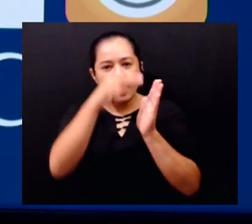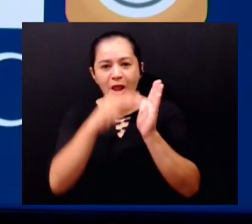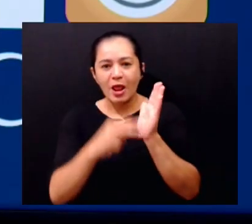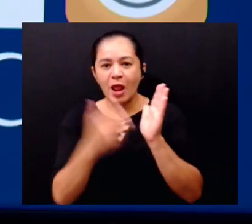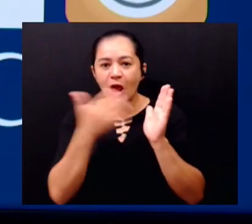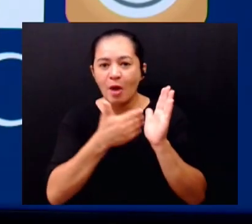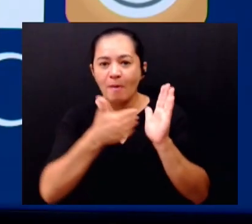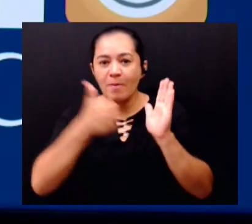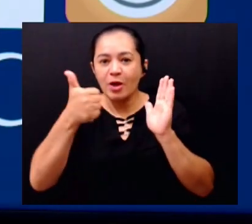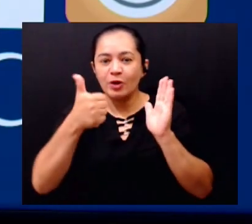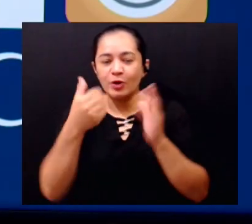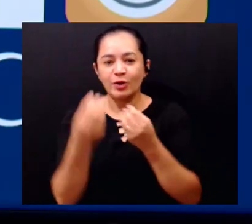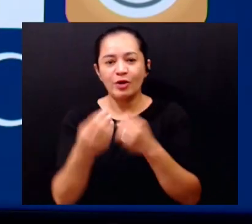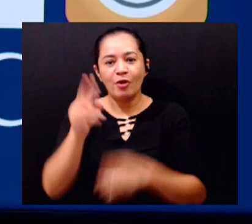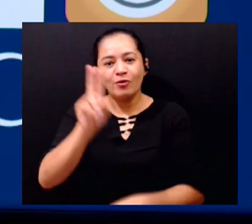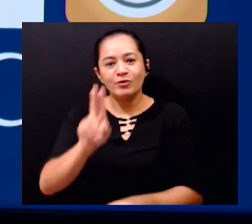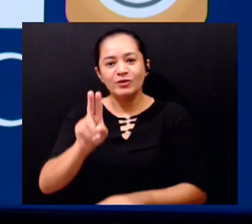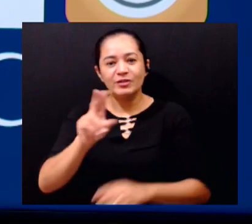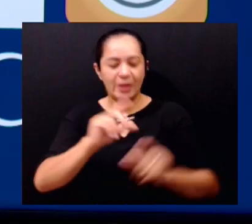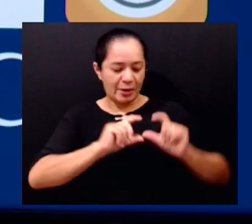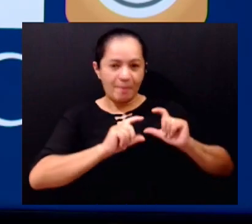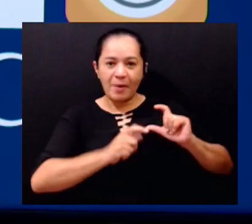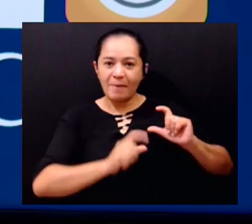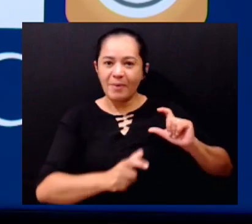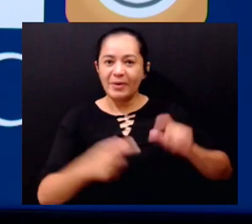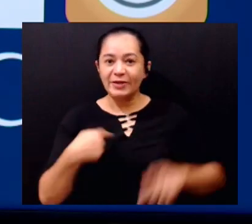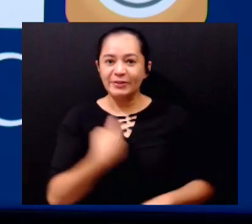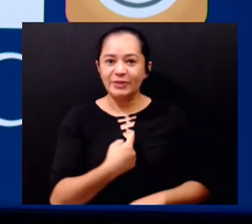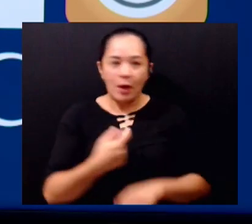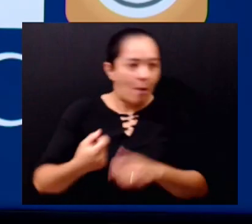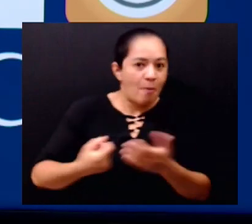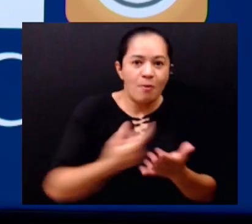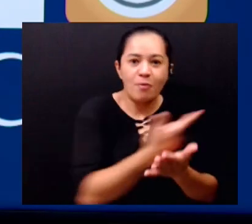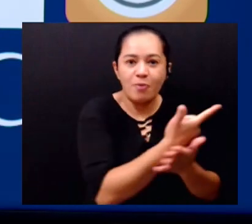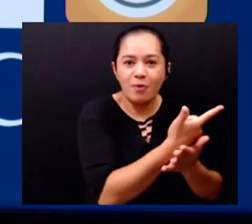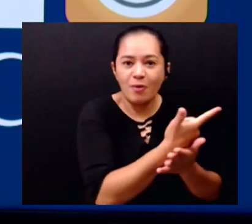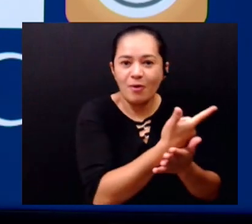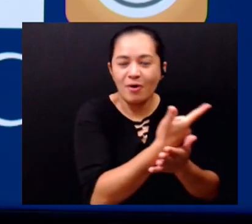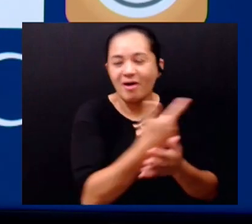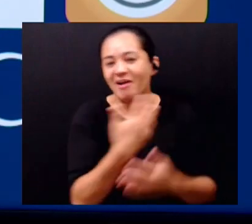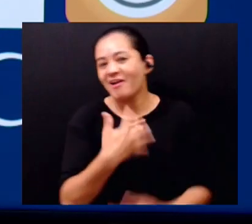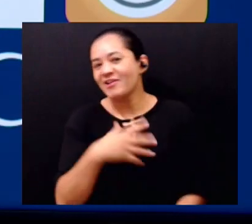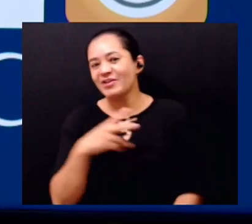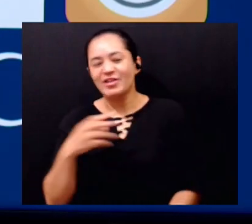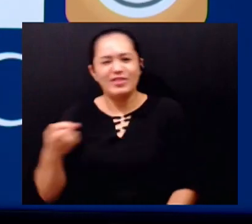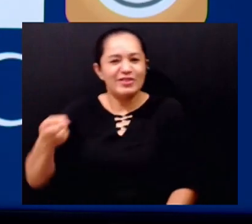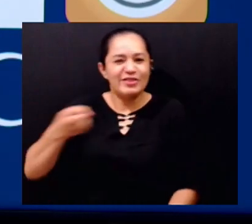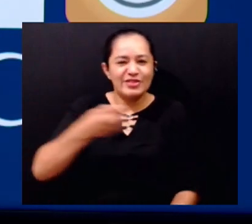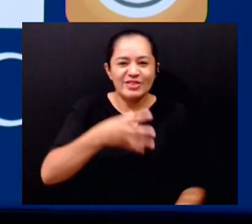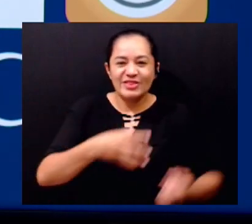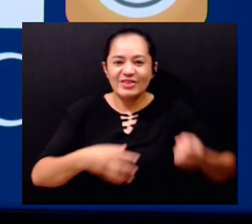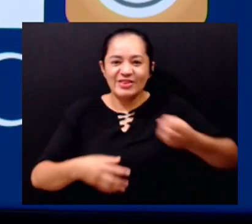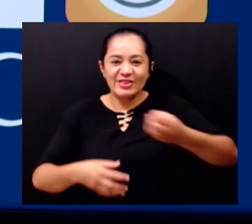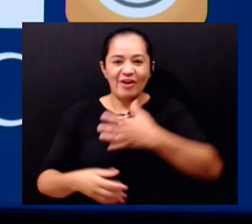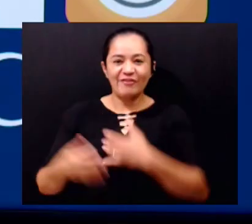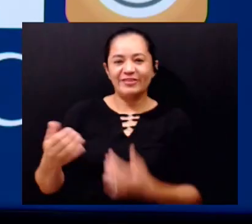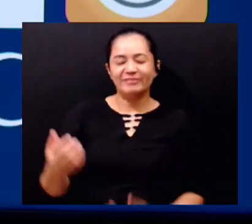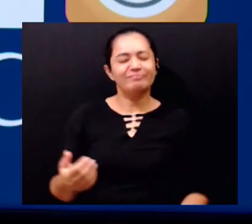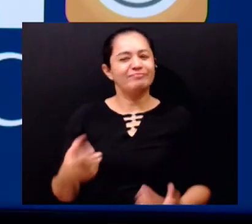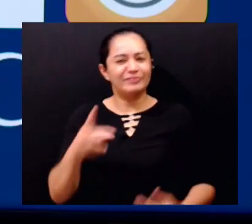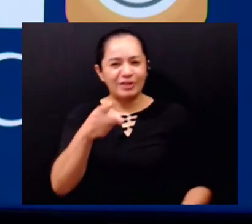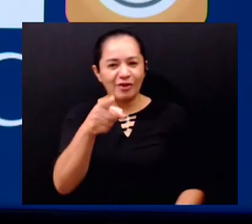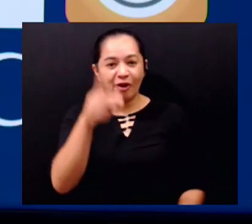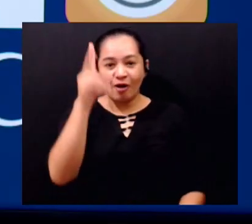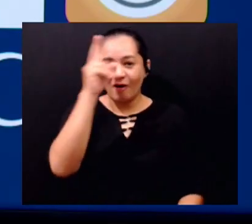a gente corria para a banca para comprar aquela revistinha com os novos episódios, você lembra disso? E a leitura,